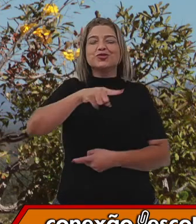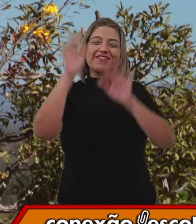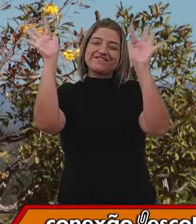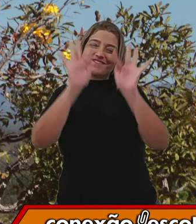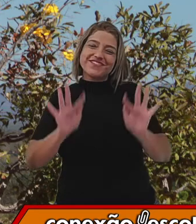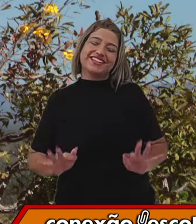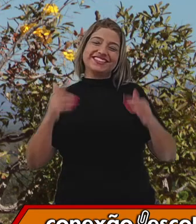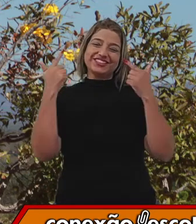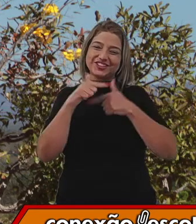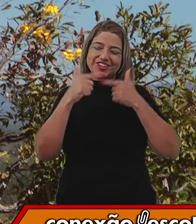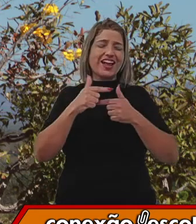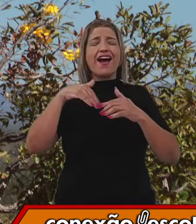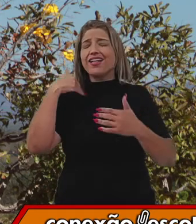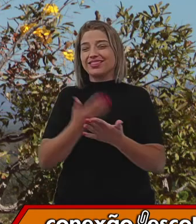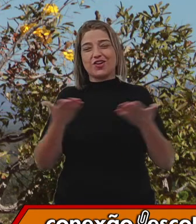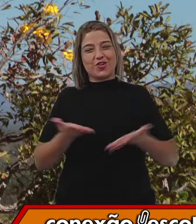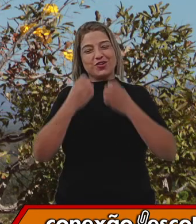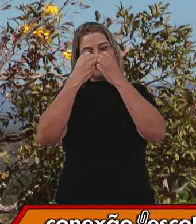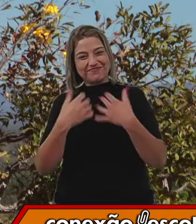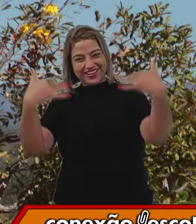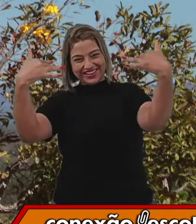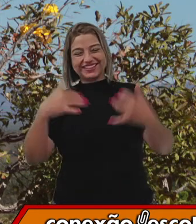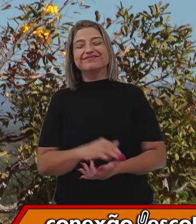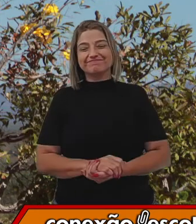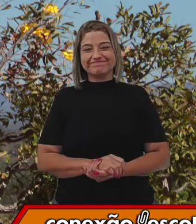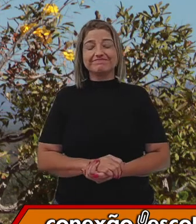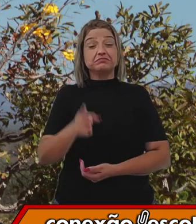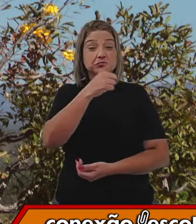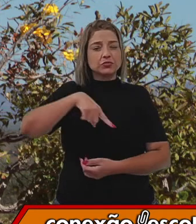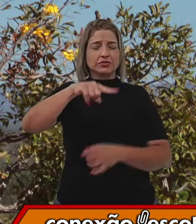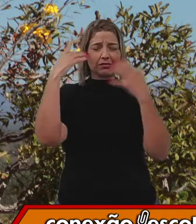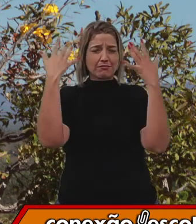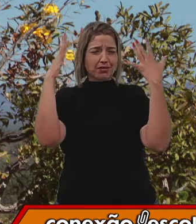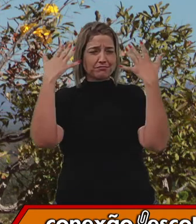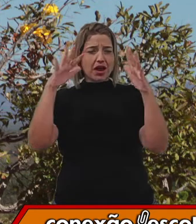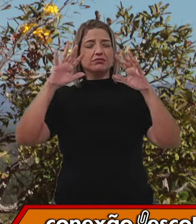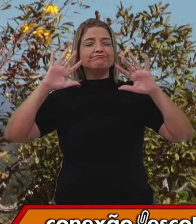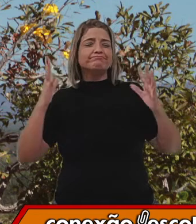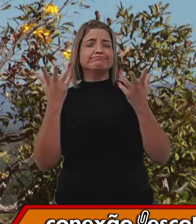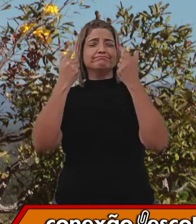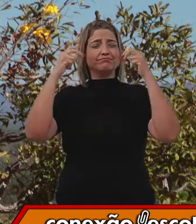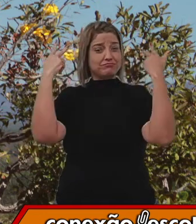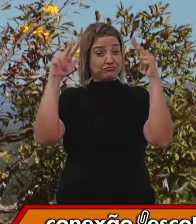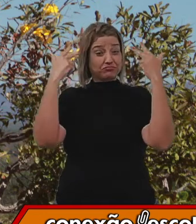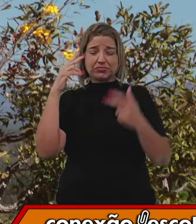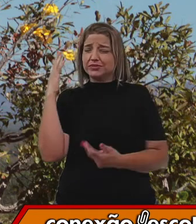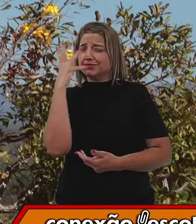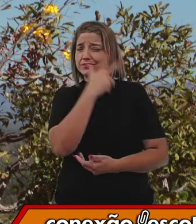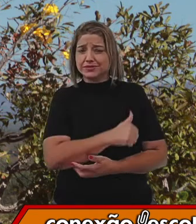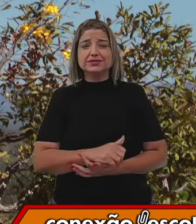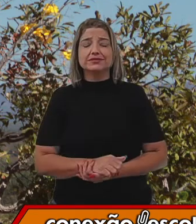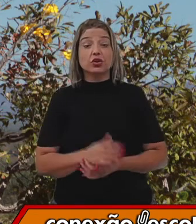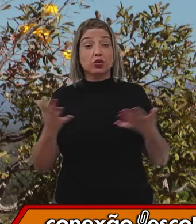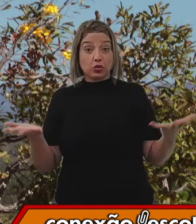nas arquibancadas. Como é bom aplaudir um show, um espetáculo de rara beleza de uma trupe. Hoje,